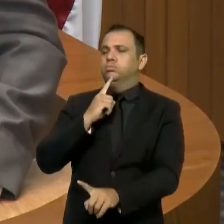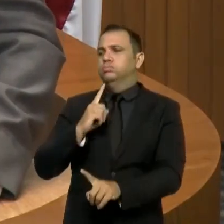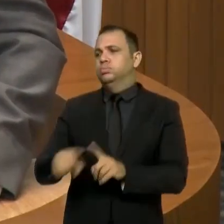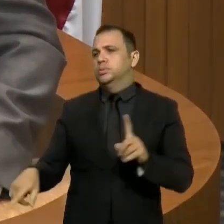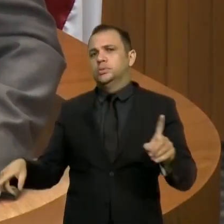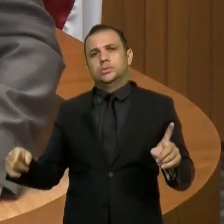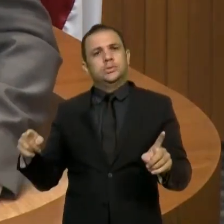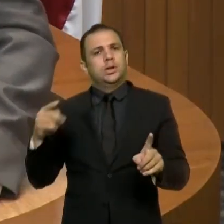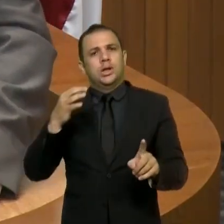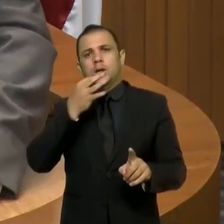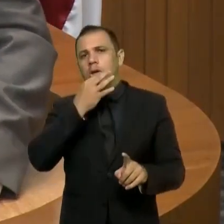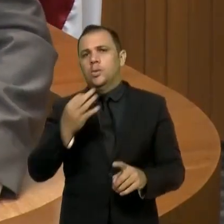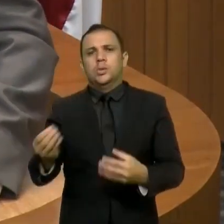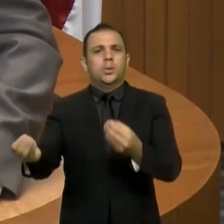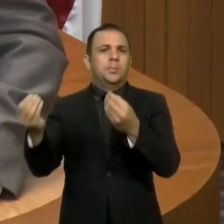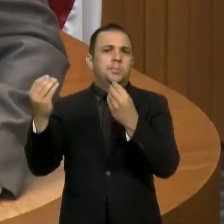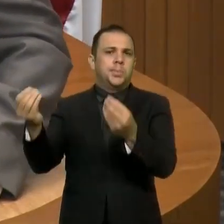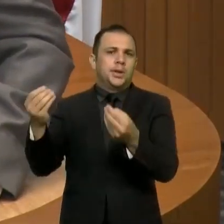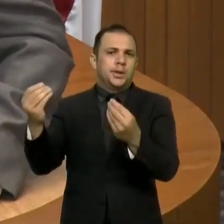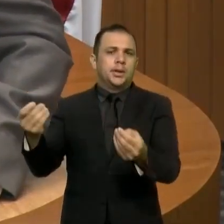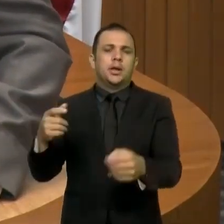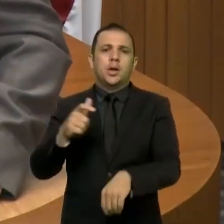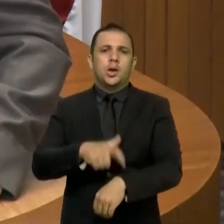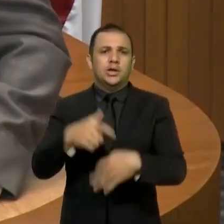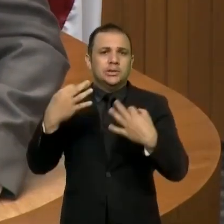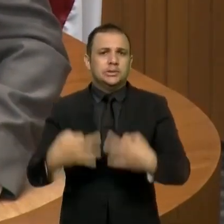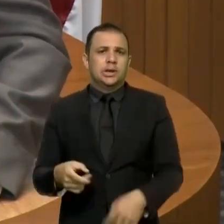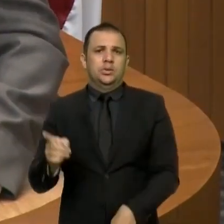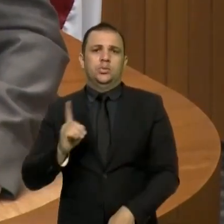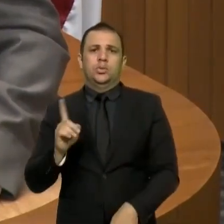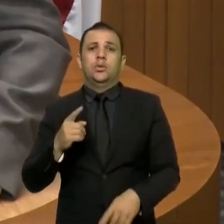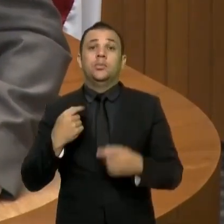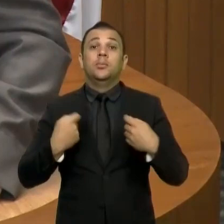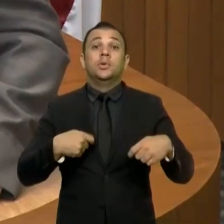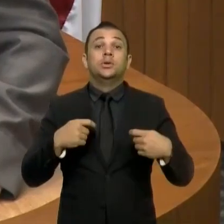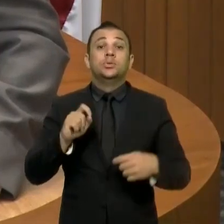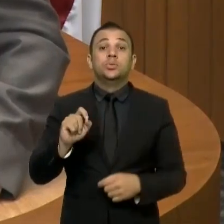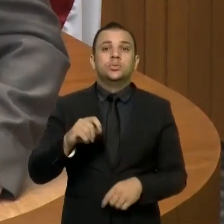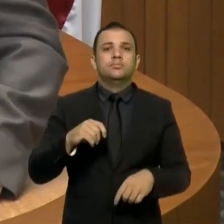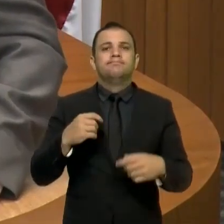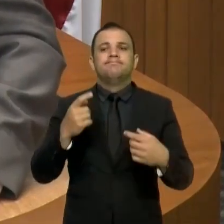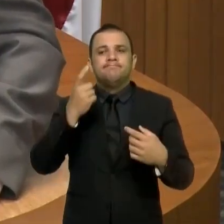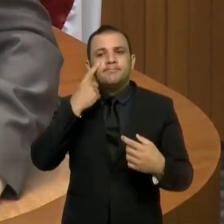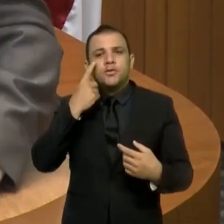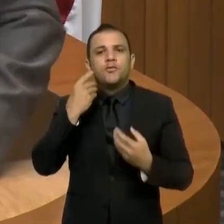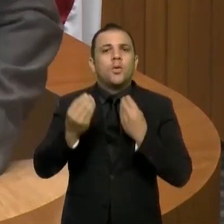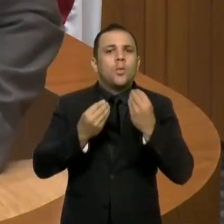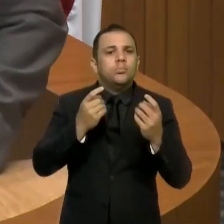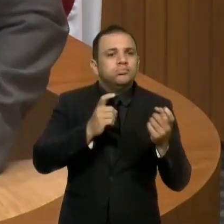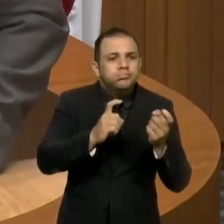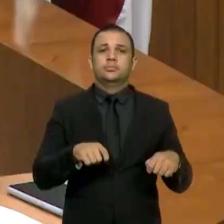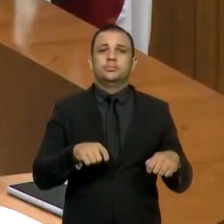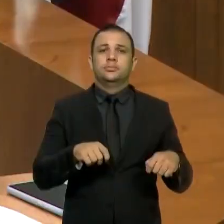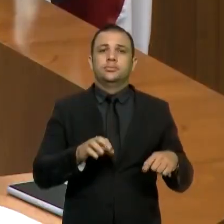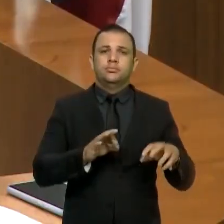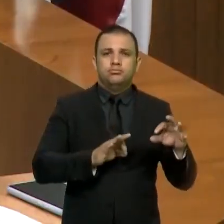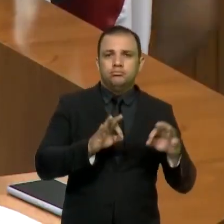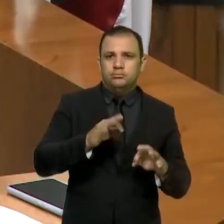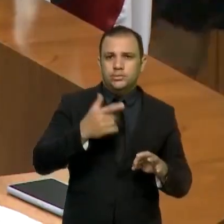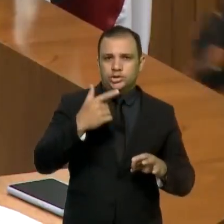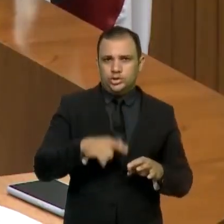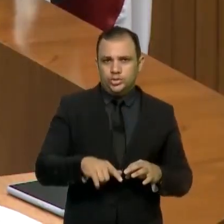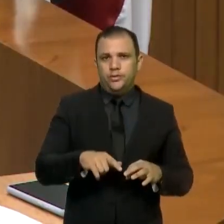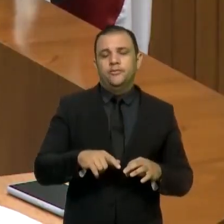preciso dialogar e buscar forma de resolver a situação sem promover aumento abusivo nesse momento. O